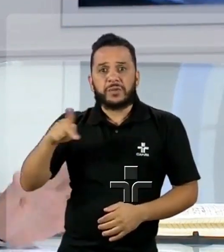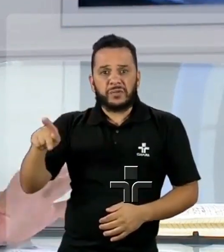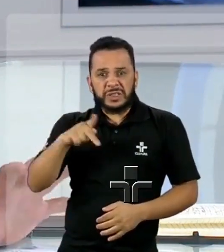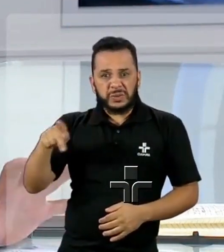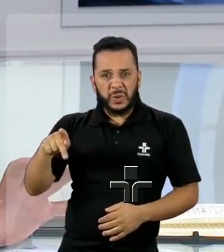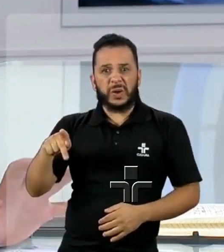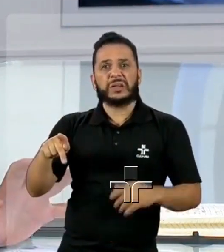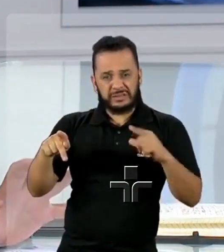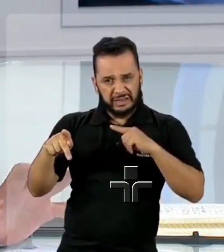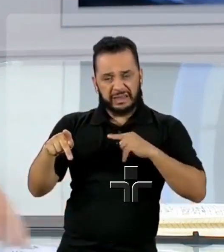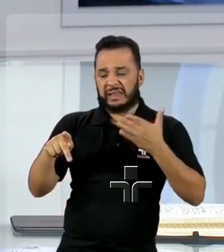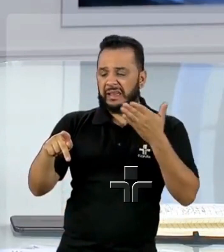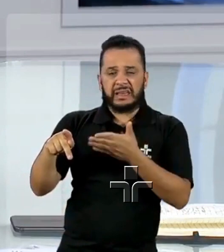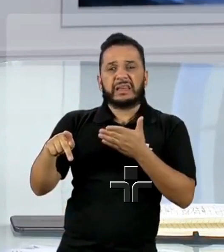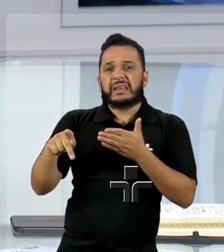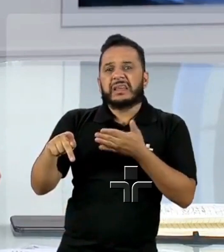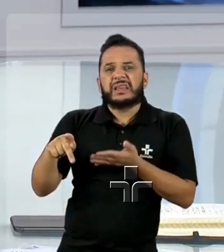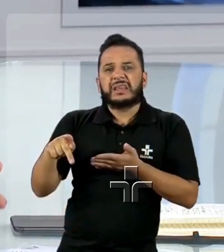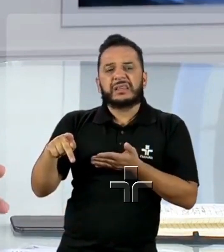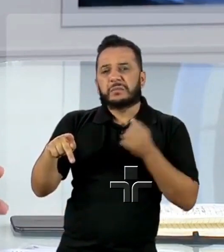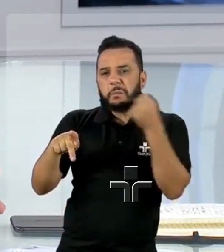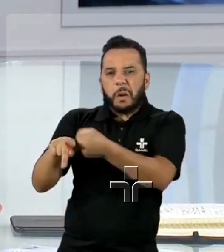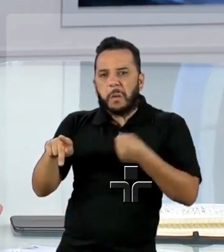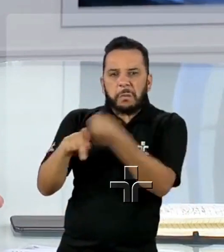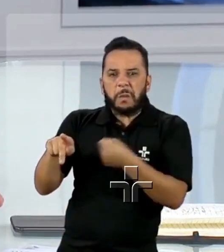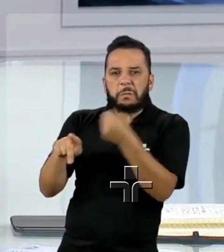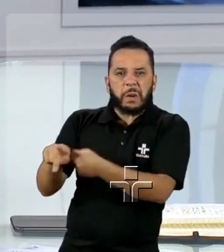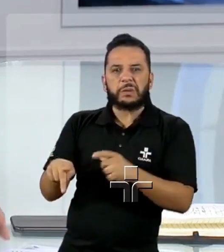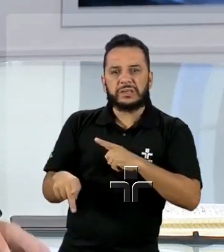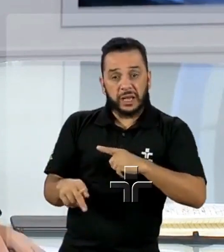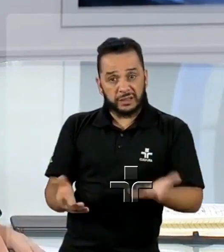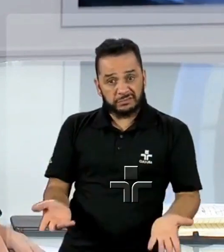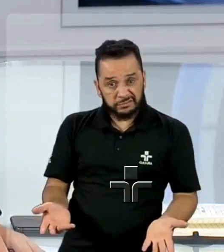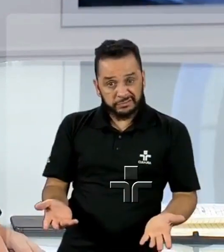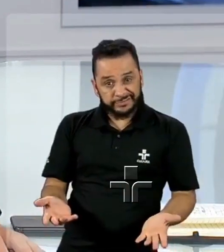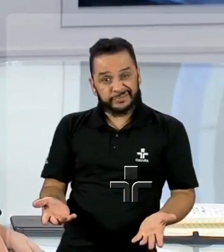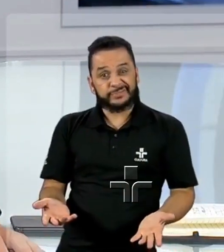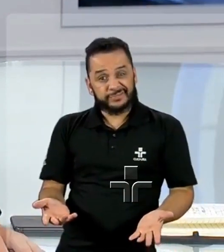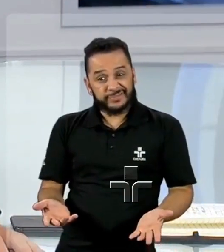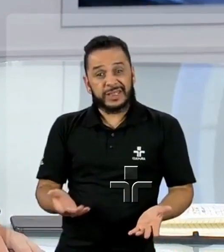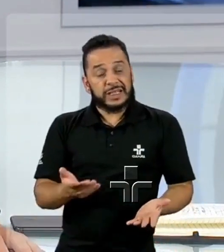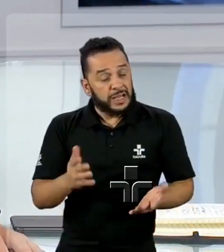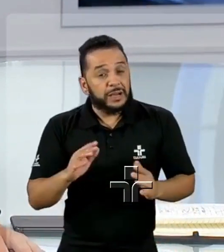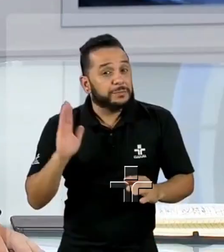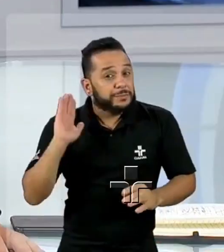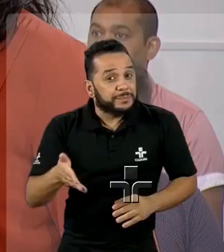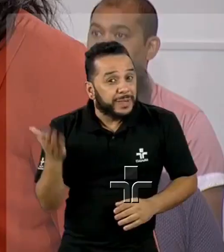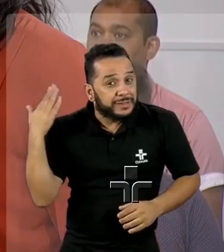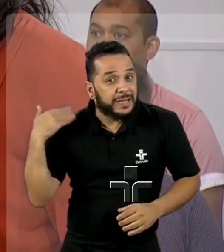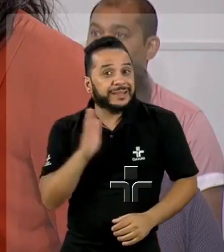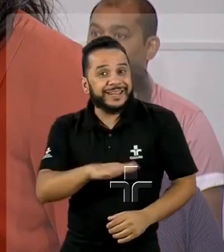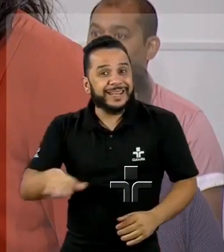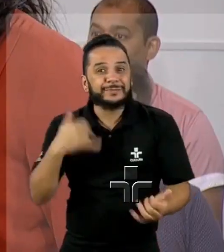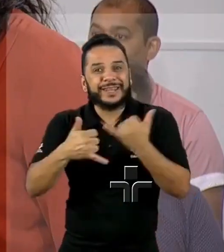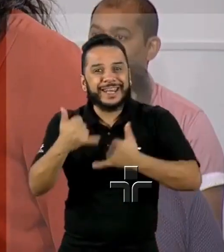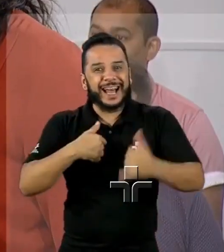professor. Então, eu sou muito da época que criança brincava, né, de apagador, luz e giz. né? Isso